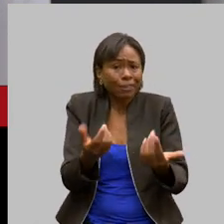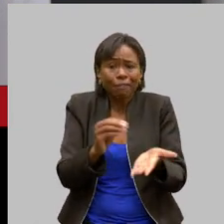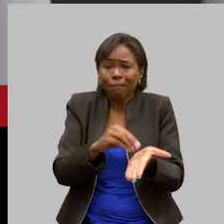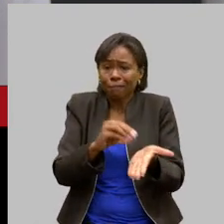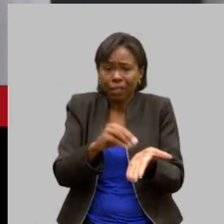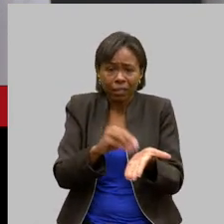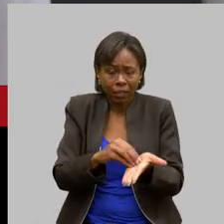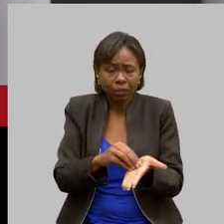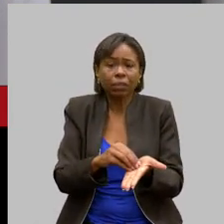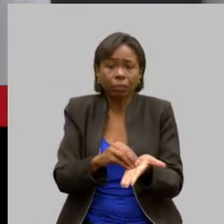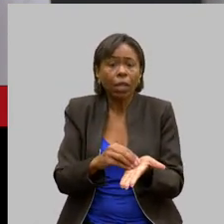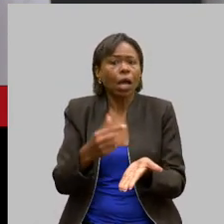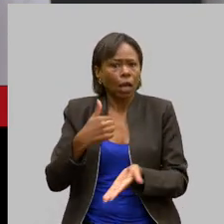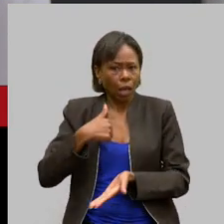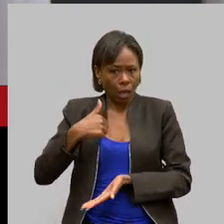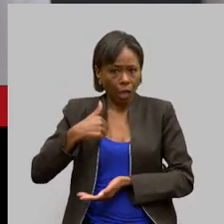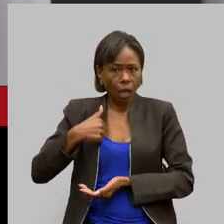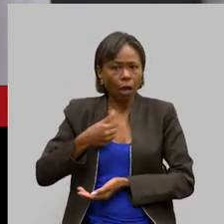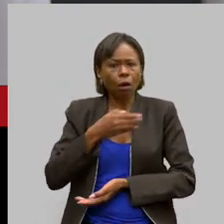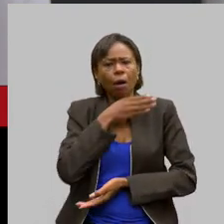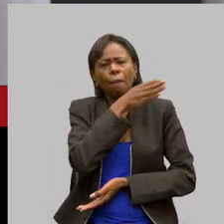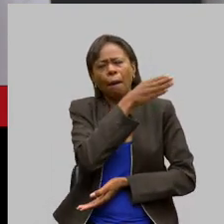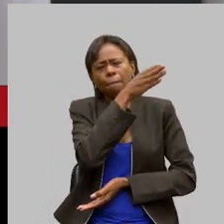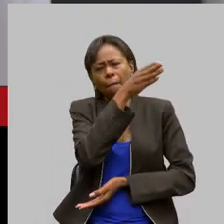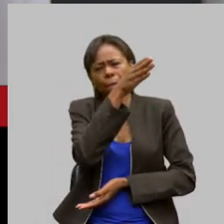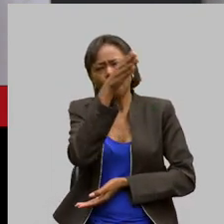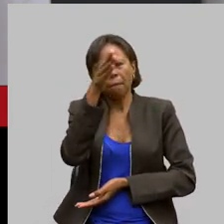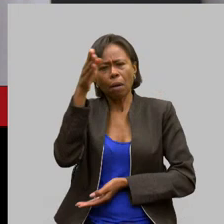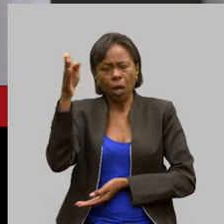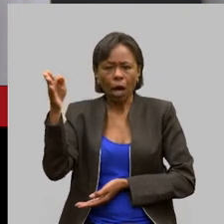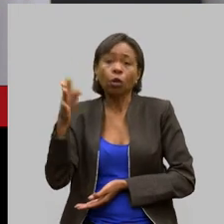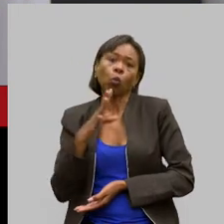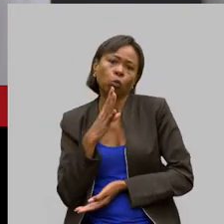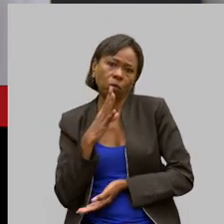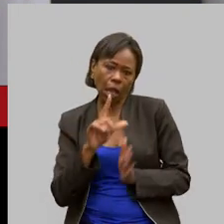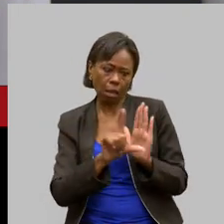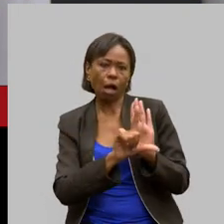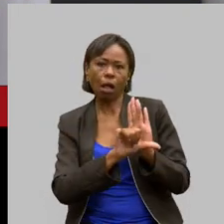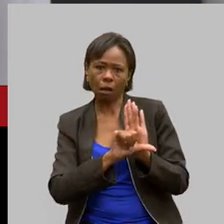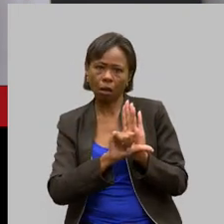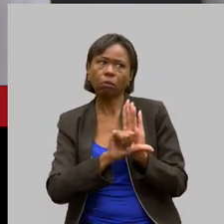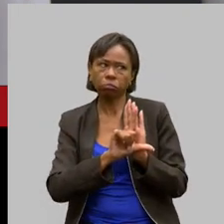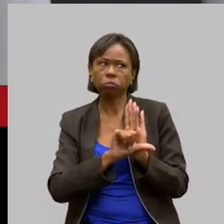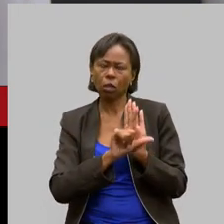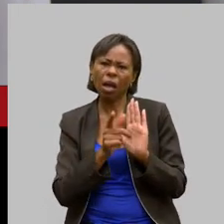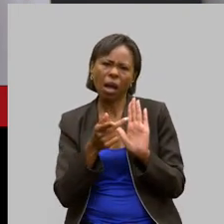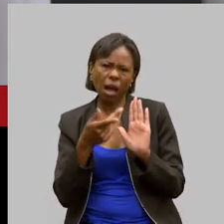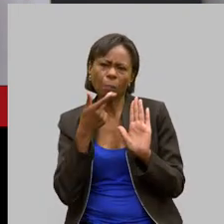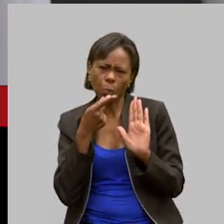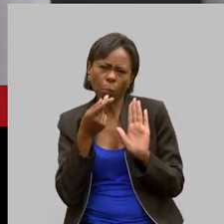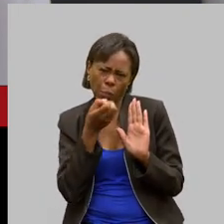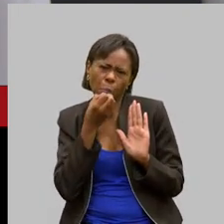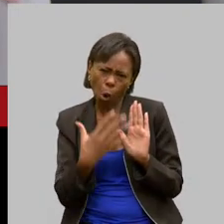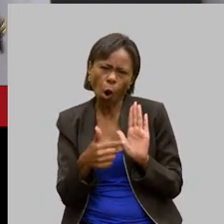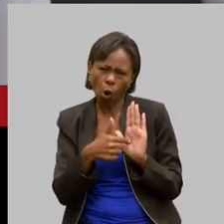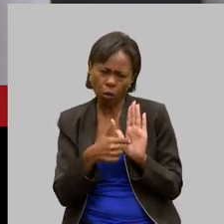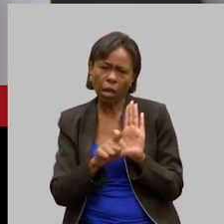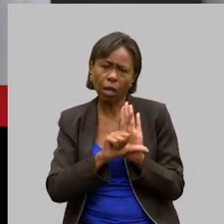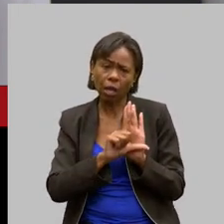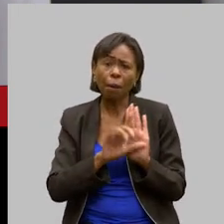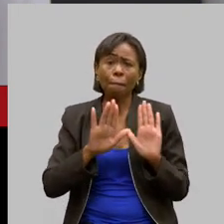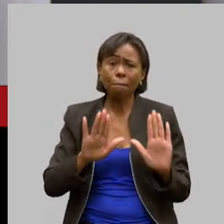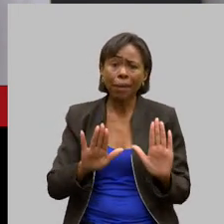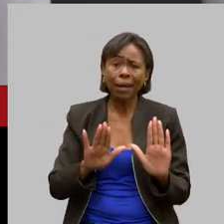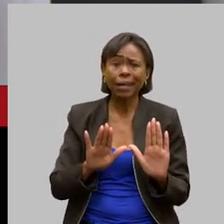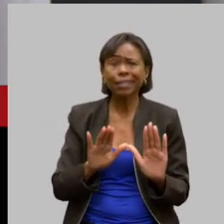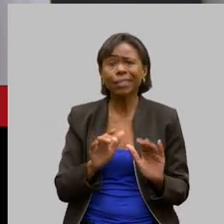andanças eh eu digo que as nossas leis São boas mas não chegou na ponta lá no Canadá chega